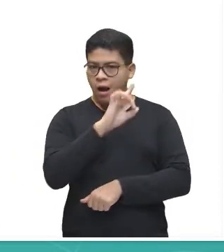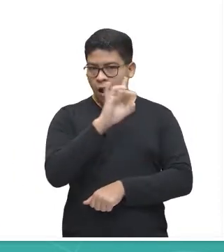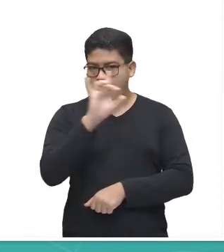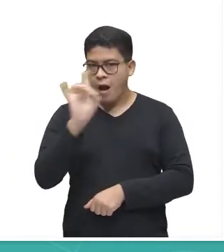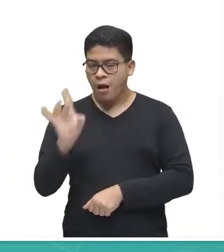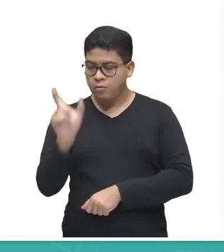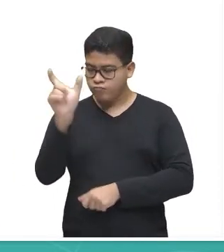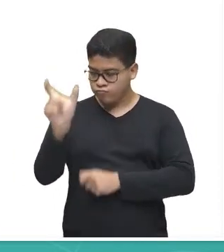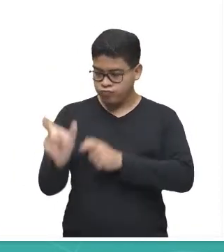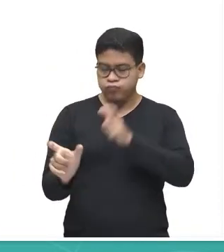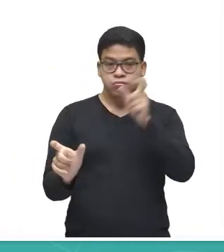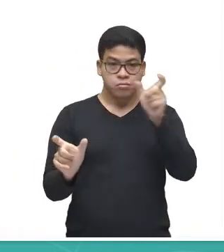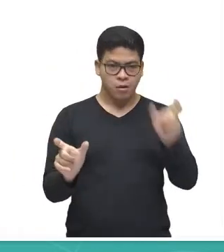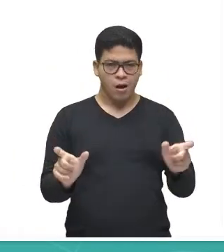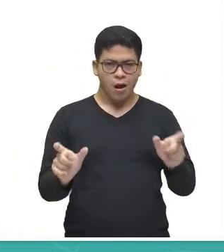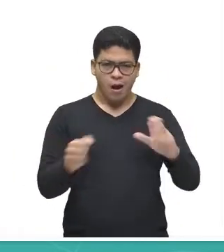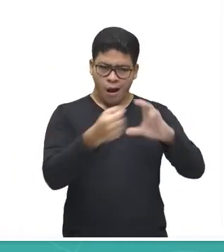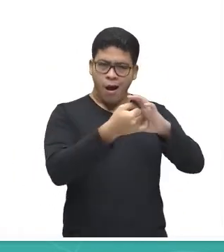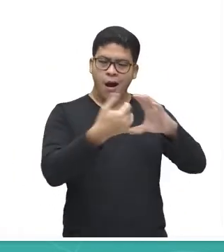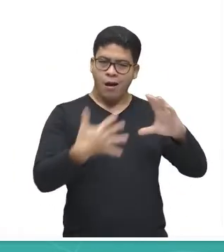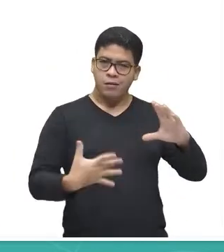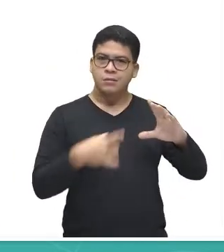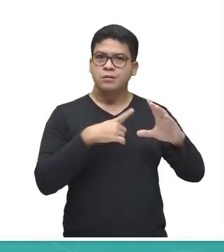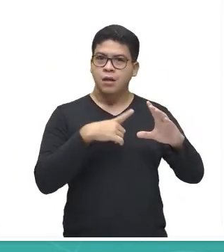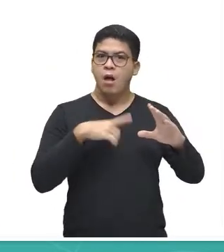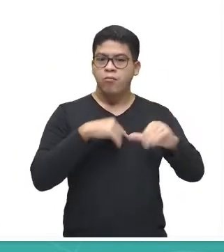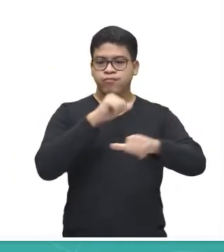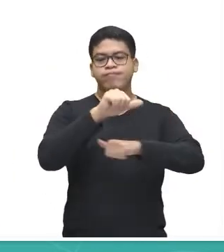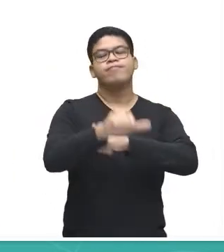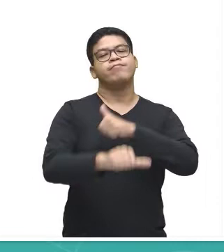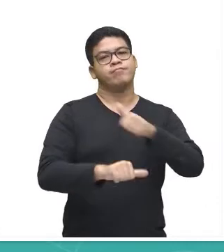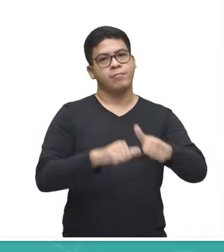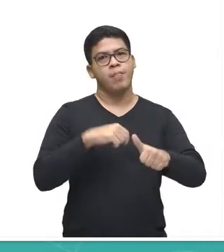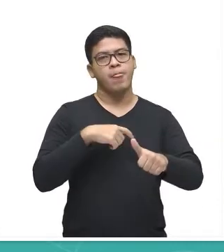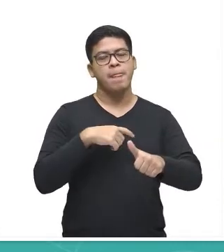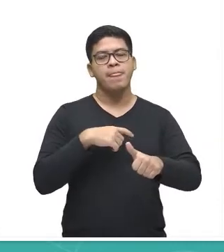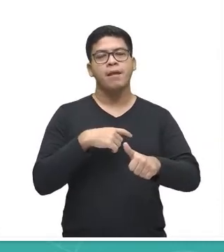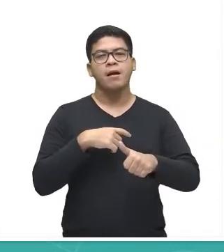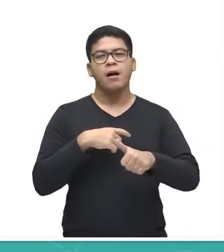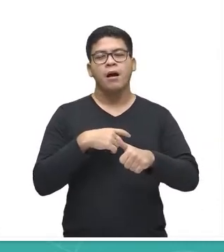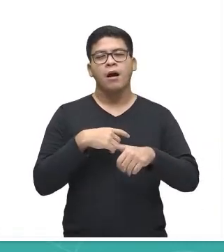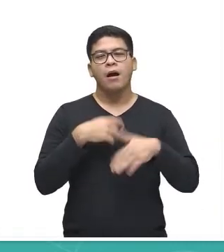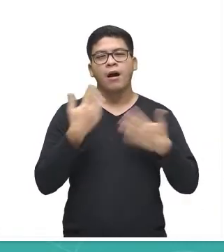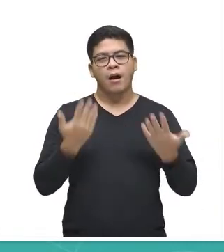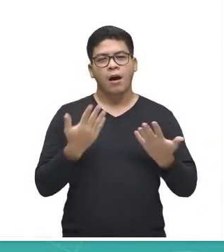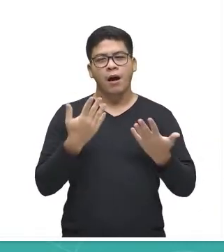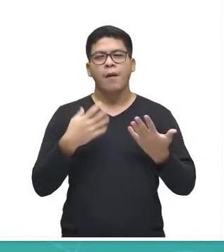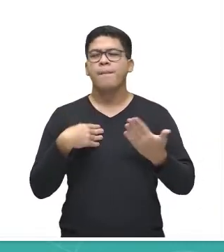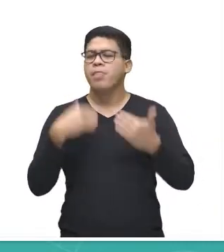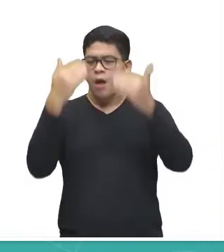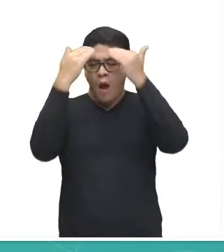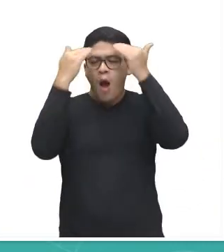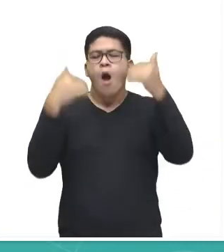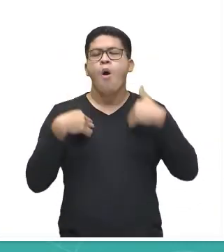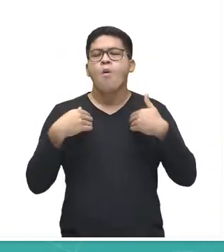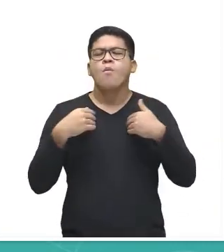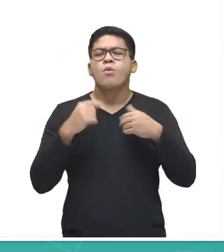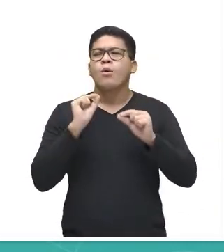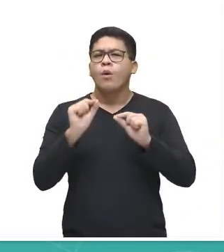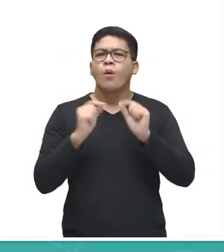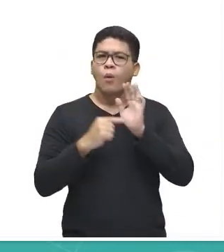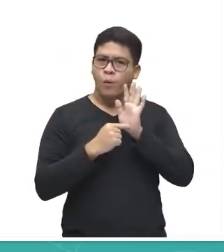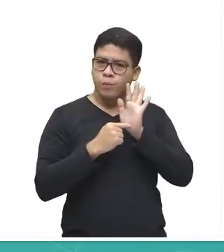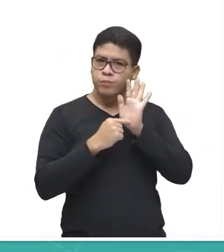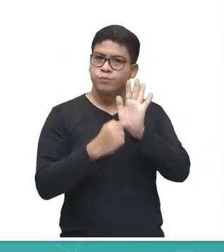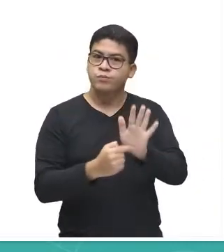transformações características dessa fase da vida. E as alterações, as mudanças mais evidentes são